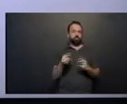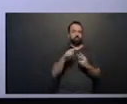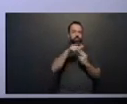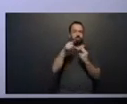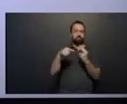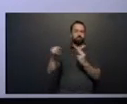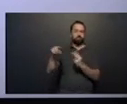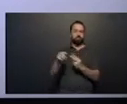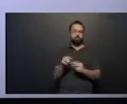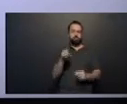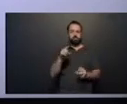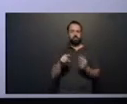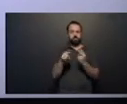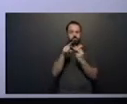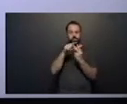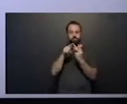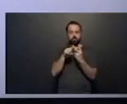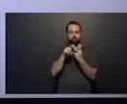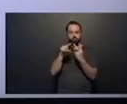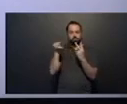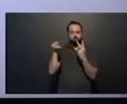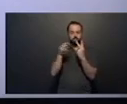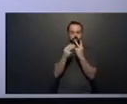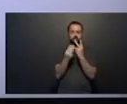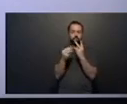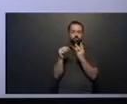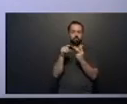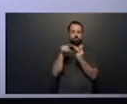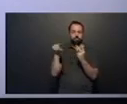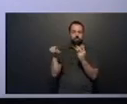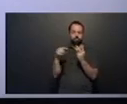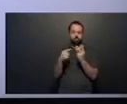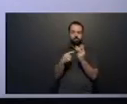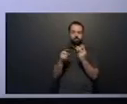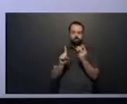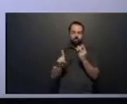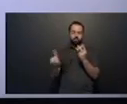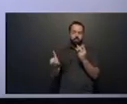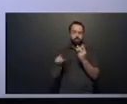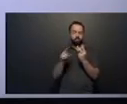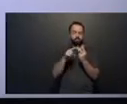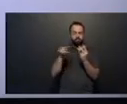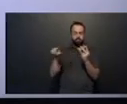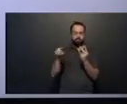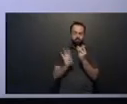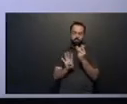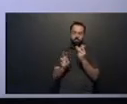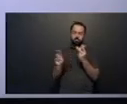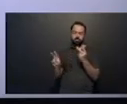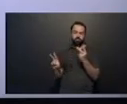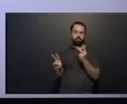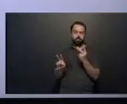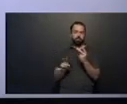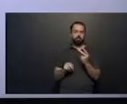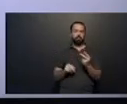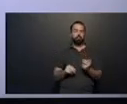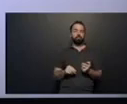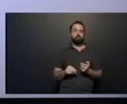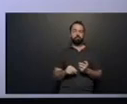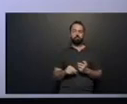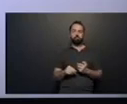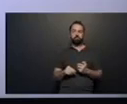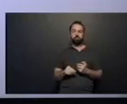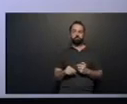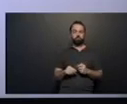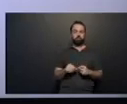como a raiz de 3, a raiz de 5, raiz de menos 11, de 42, raiz de 7.